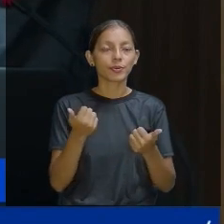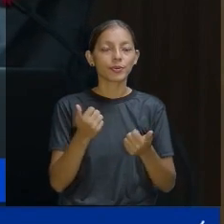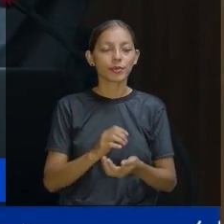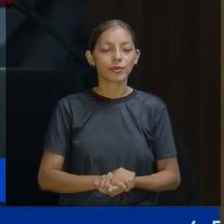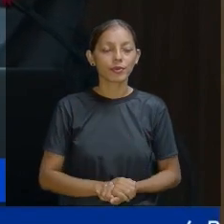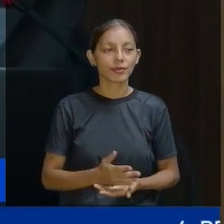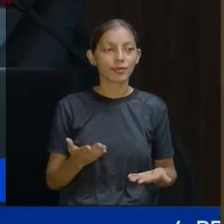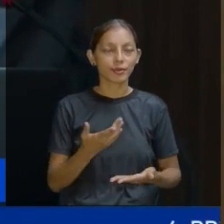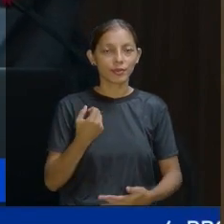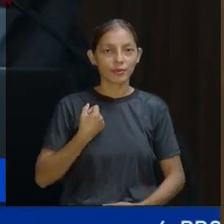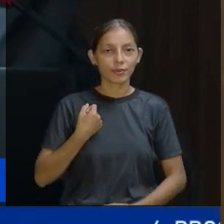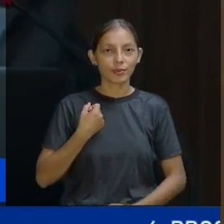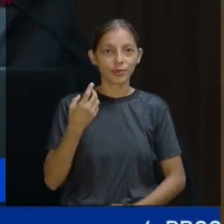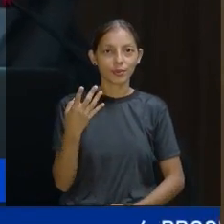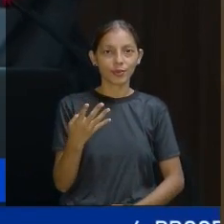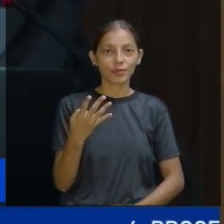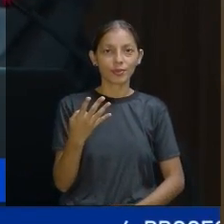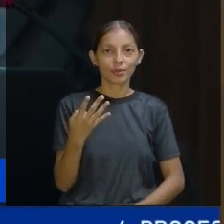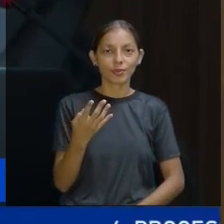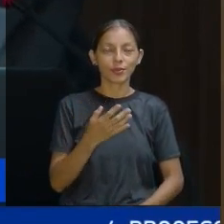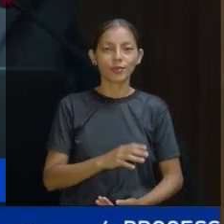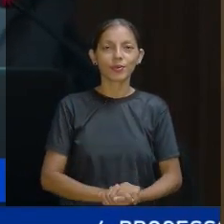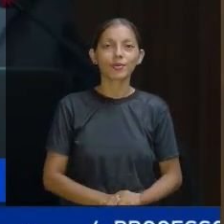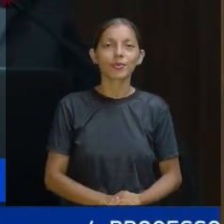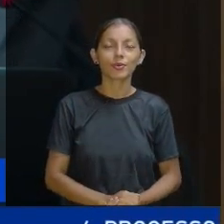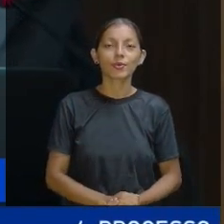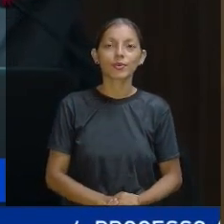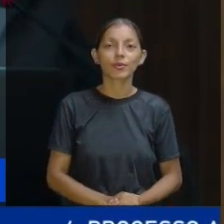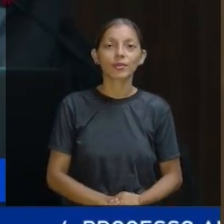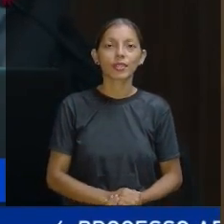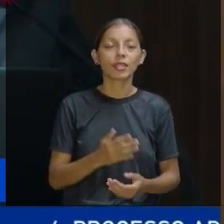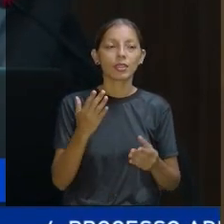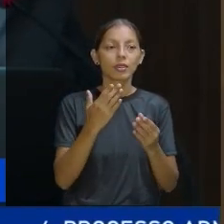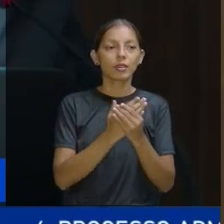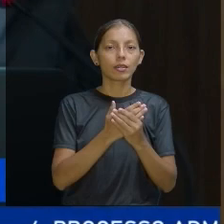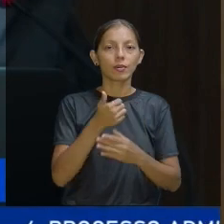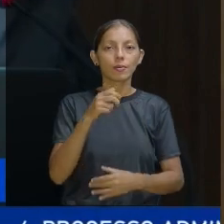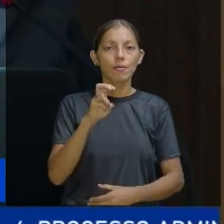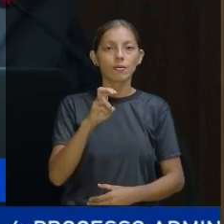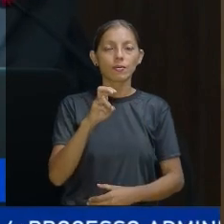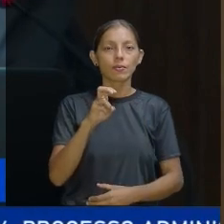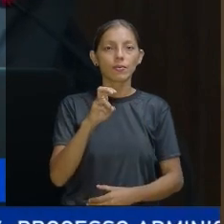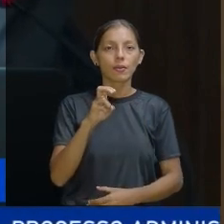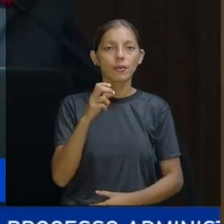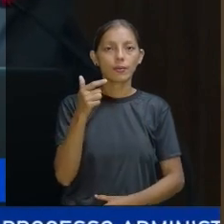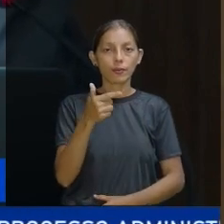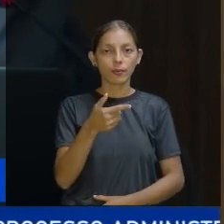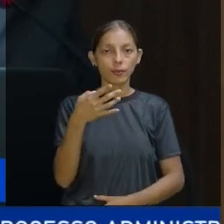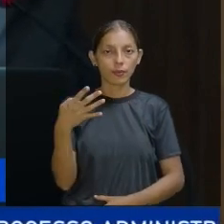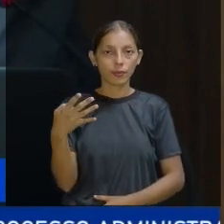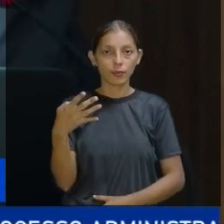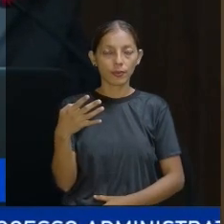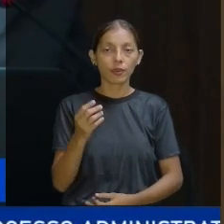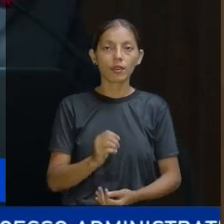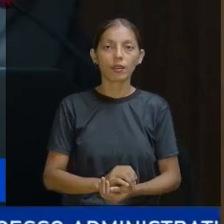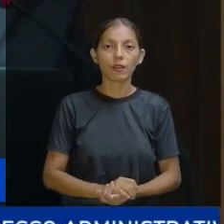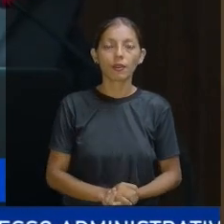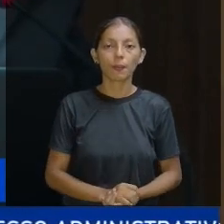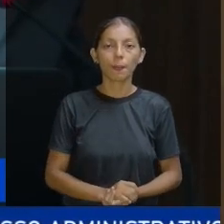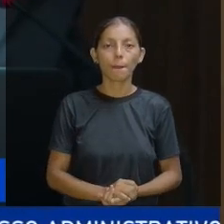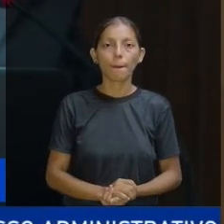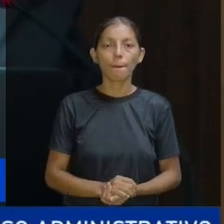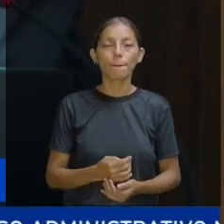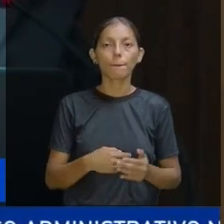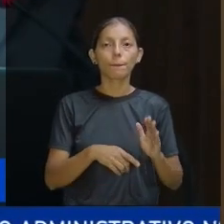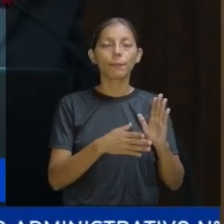item 4 da pauta administrativa, é o processo 15 de 2024, que trata da proposta